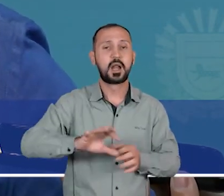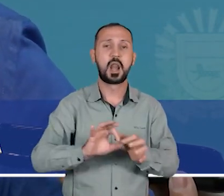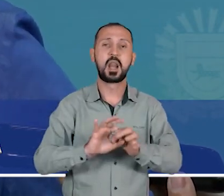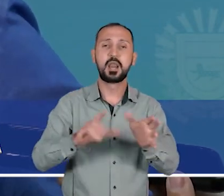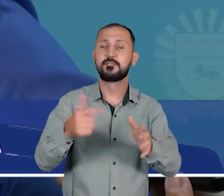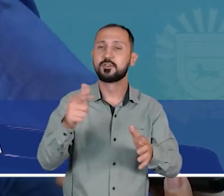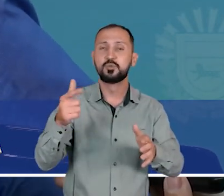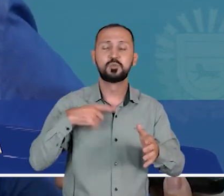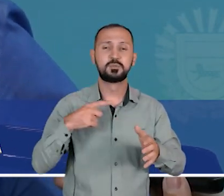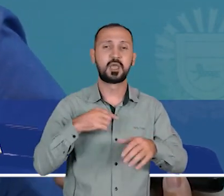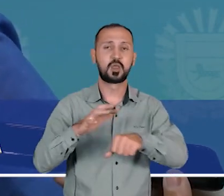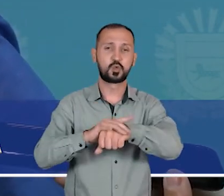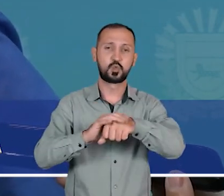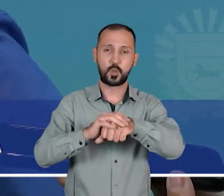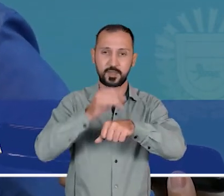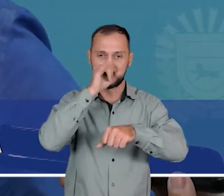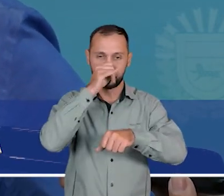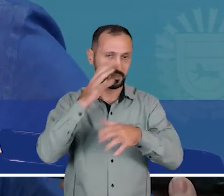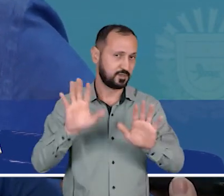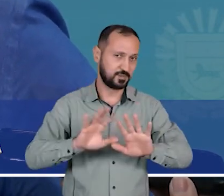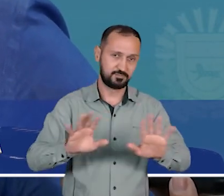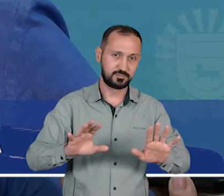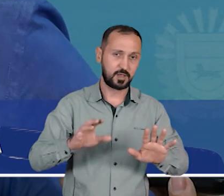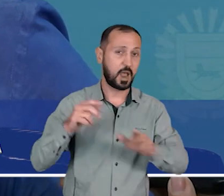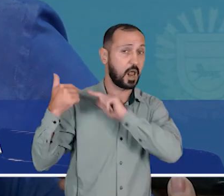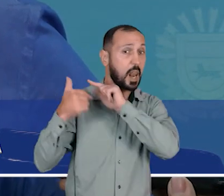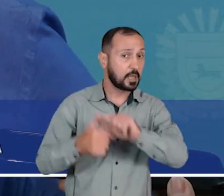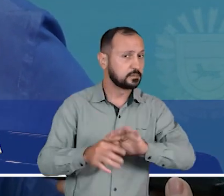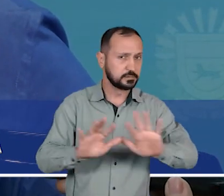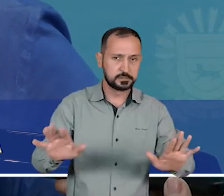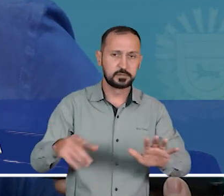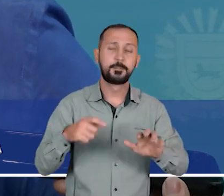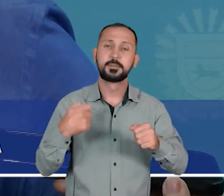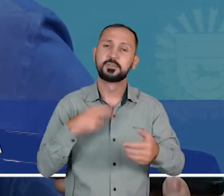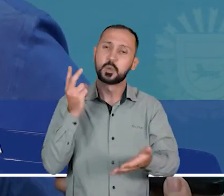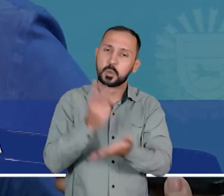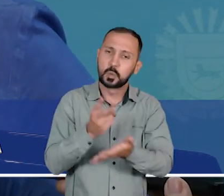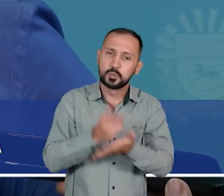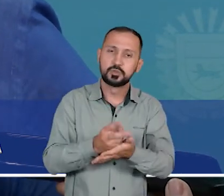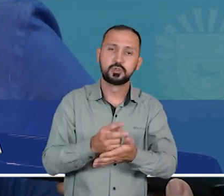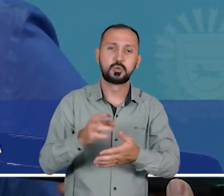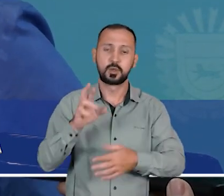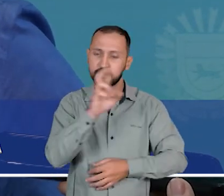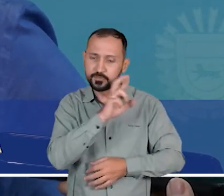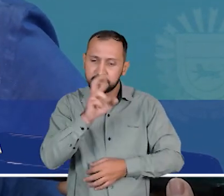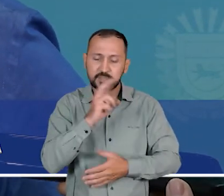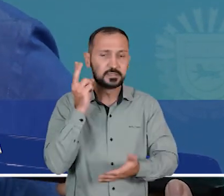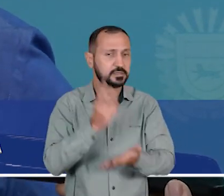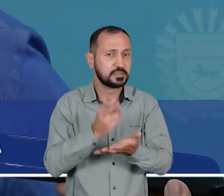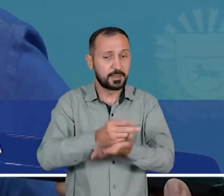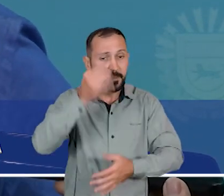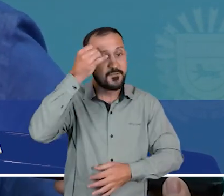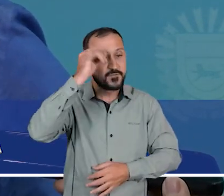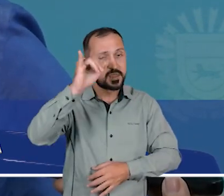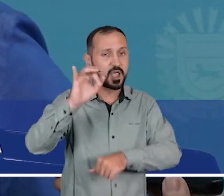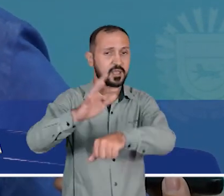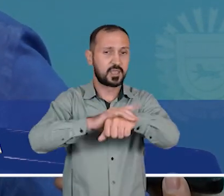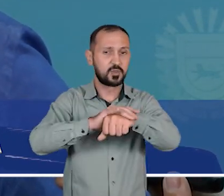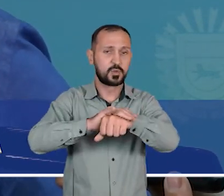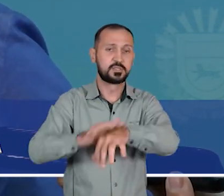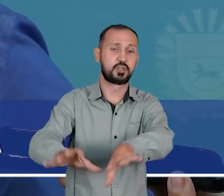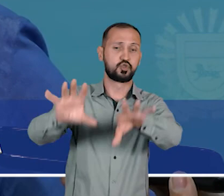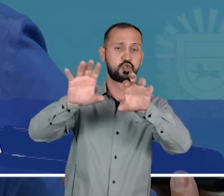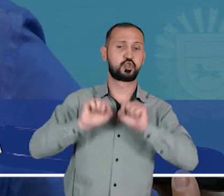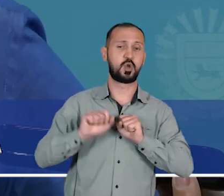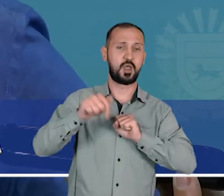da zona livre de peste suína clássica, né? O importante é a gente manter essa condição e trabalhar com a vigilância ativa para evitar que essa